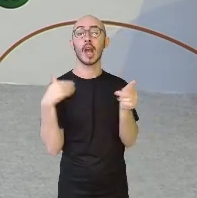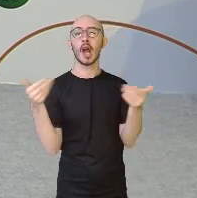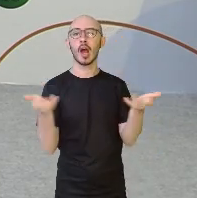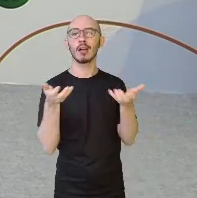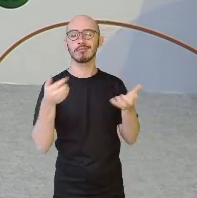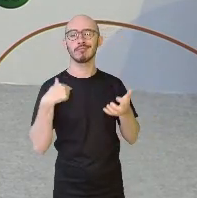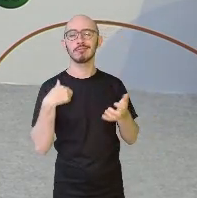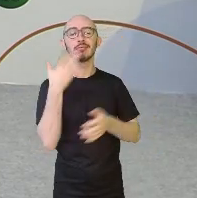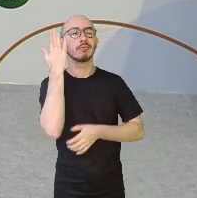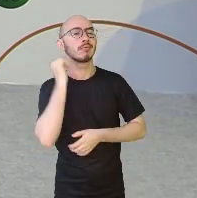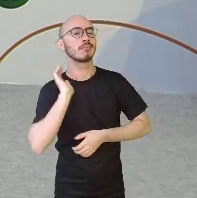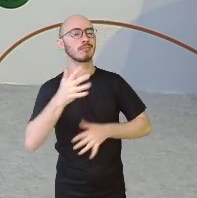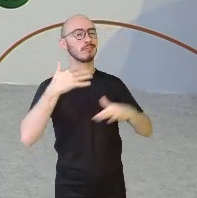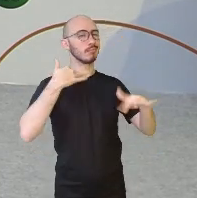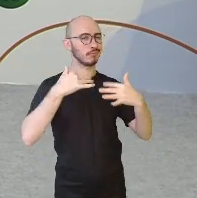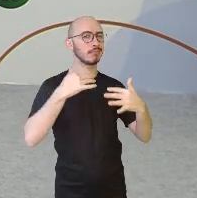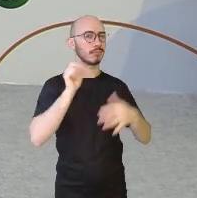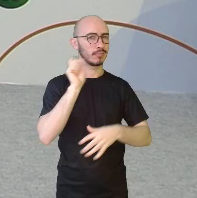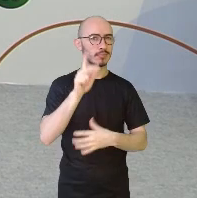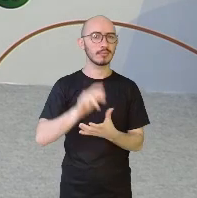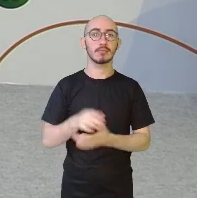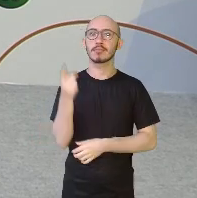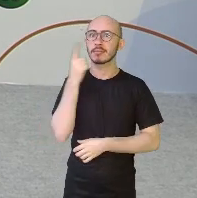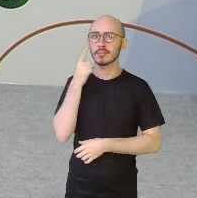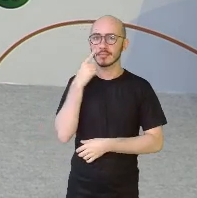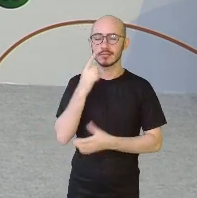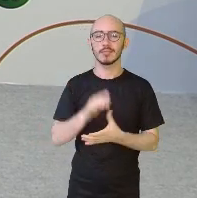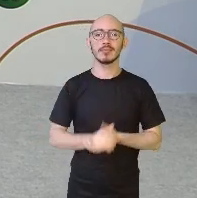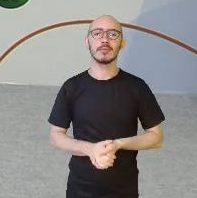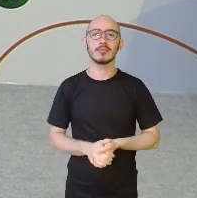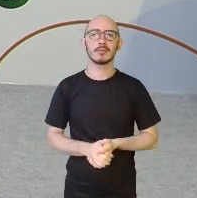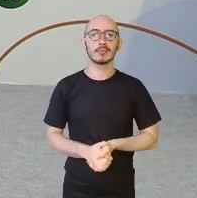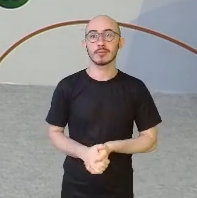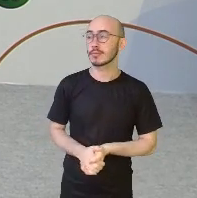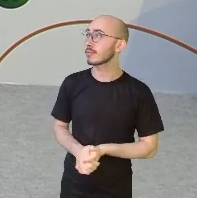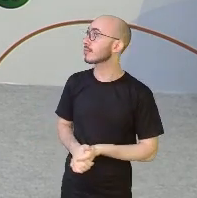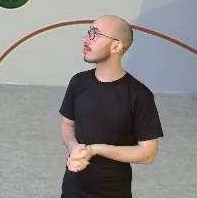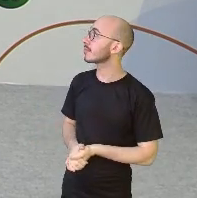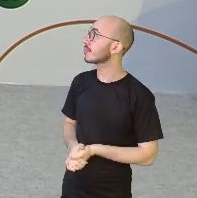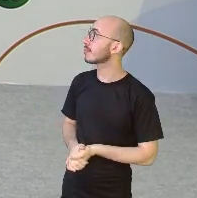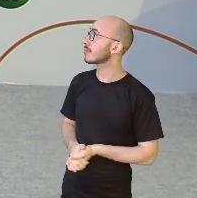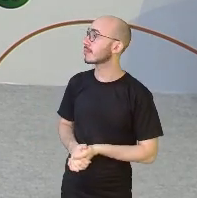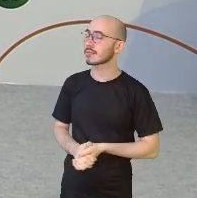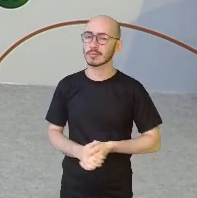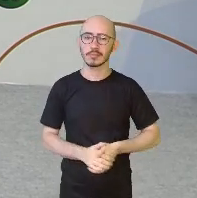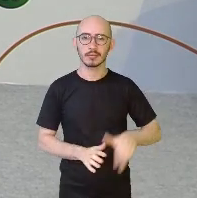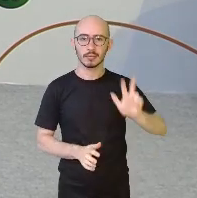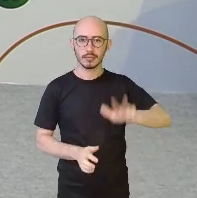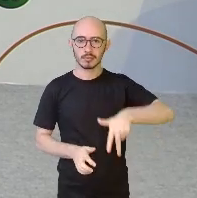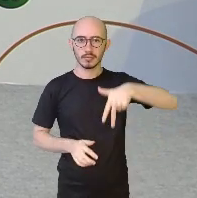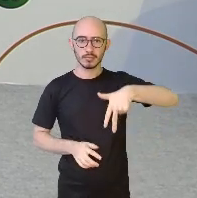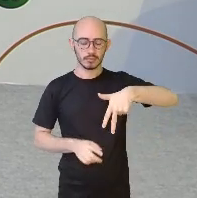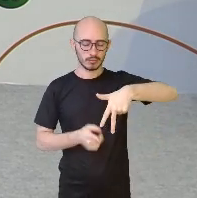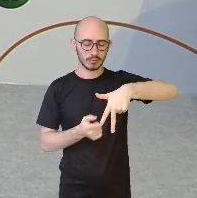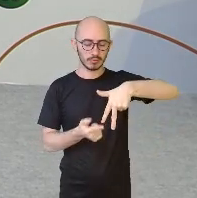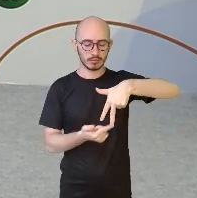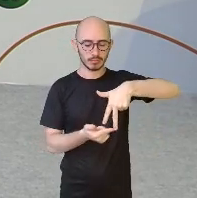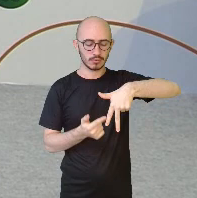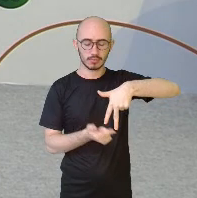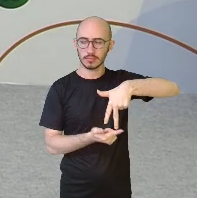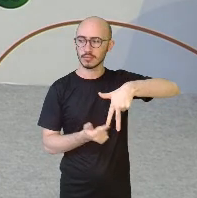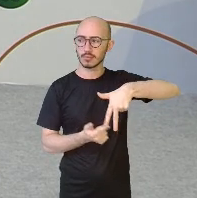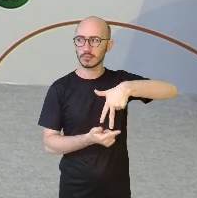fazer um movimento já. Então vejam, aqui nós vamos estar com os pés paralelos um ao outro, tá? Aqui na frente. E esse